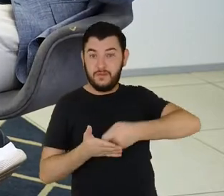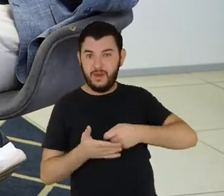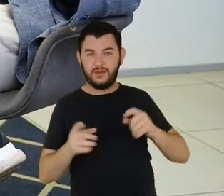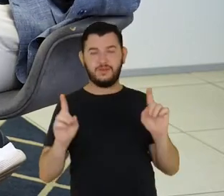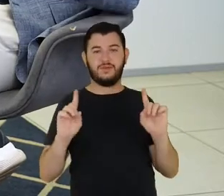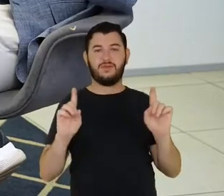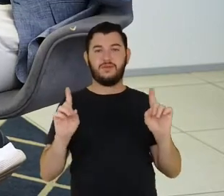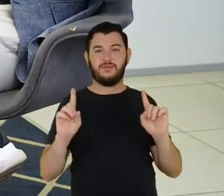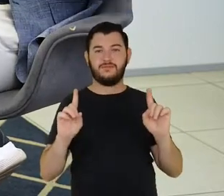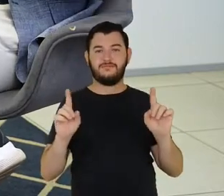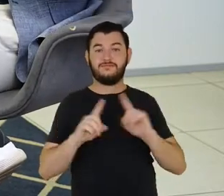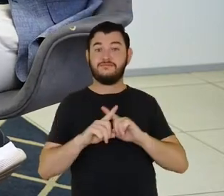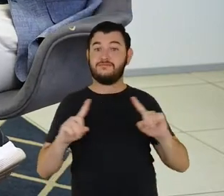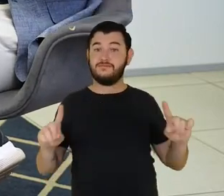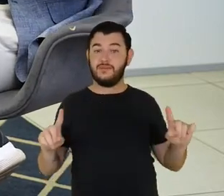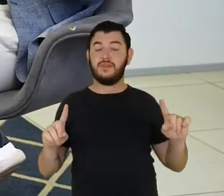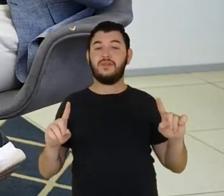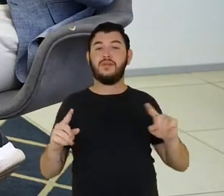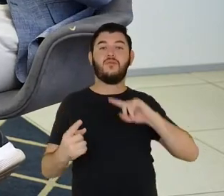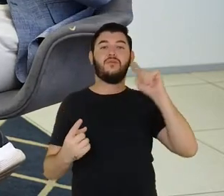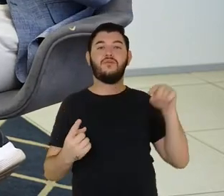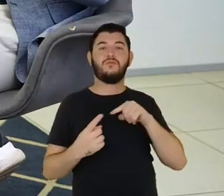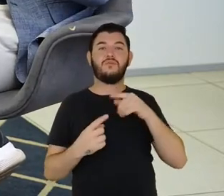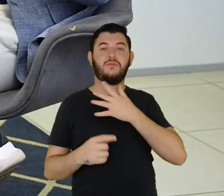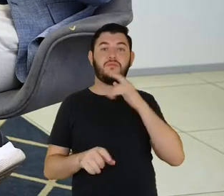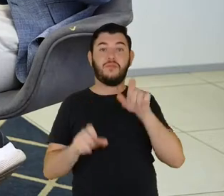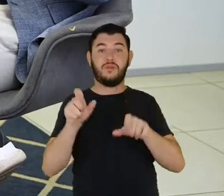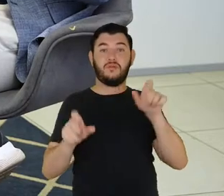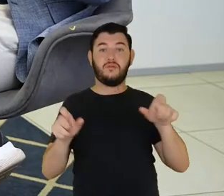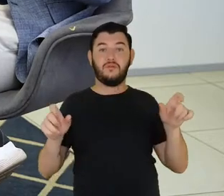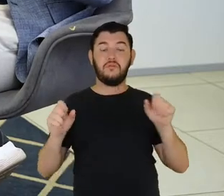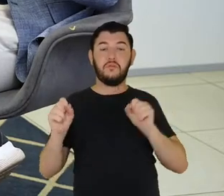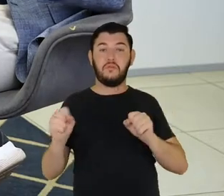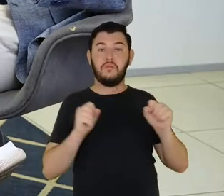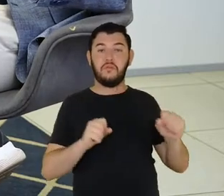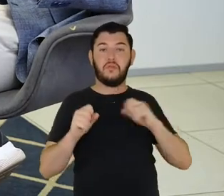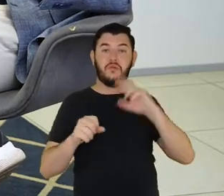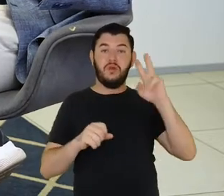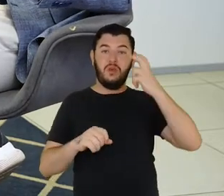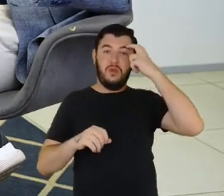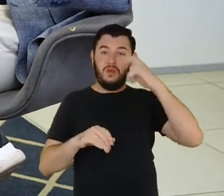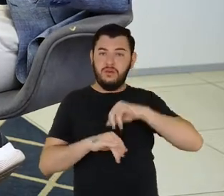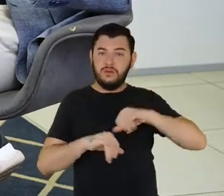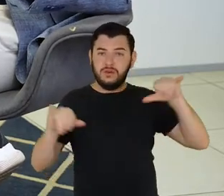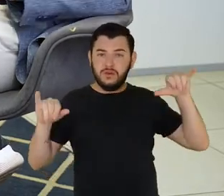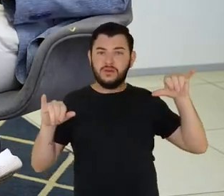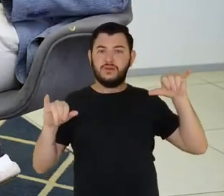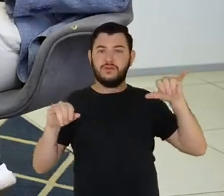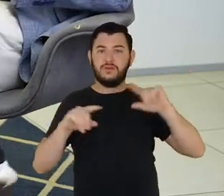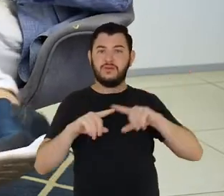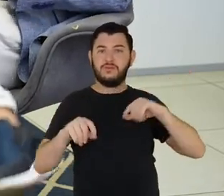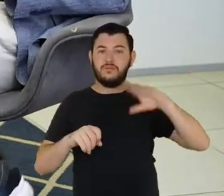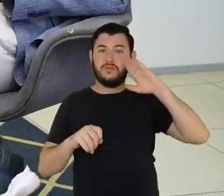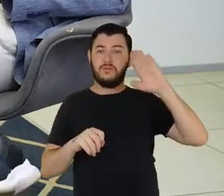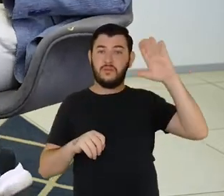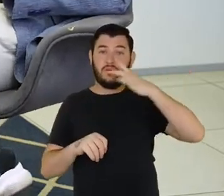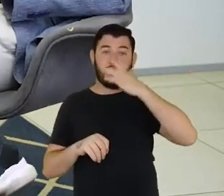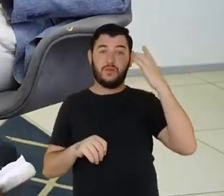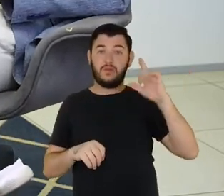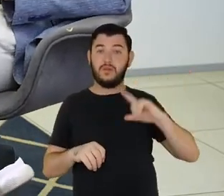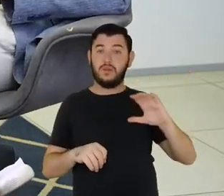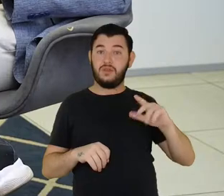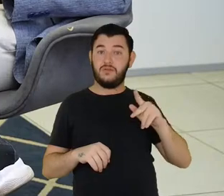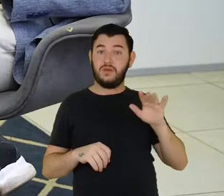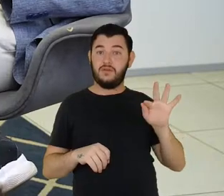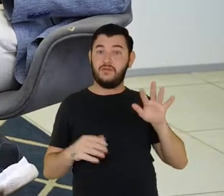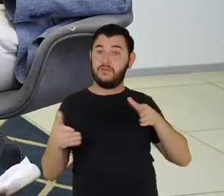possam divulgar as culturas em menores proporções, digamos inclusive assim. Inclusive as pessoas, né, físicas podem participar da lei. Sim, exatamente. Se você é rico e paga um imposto de